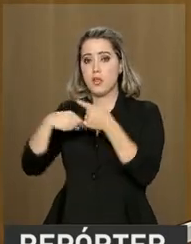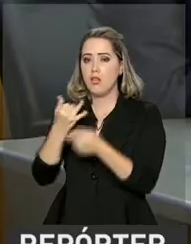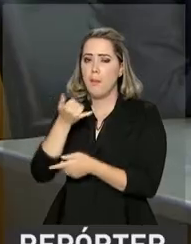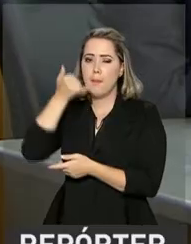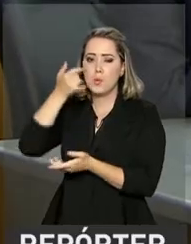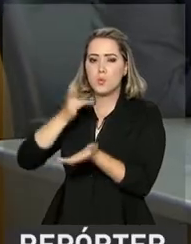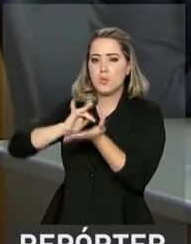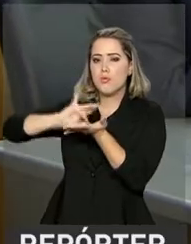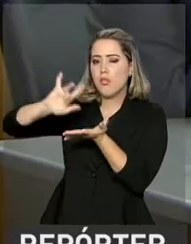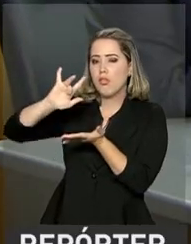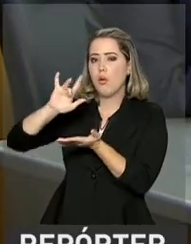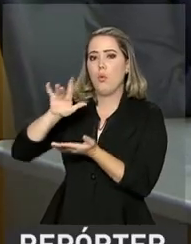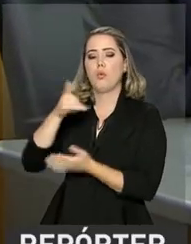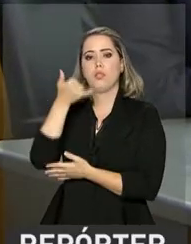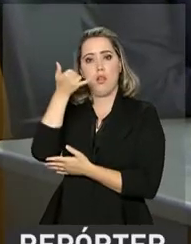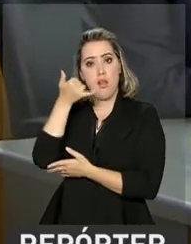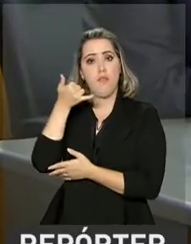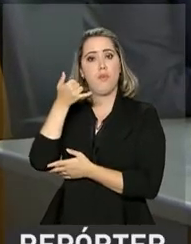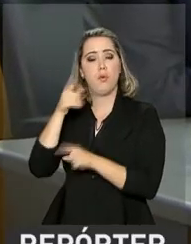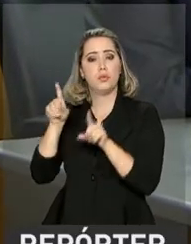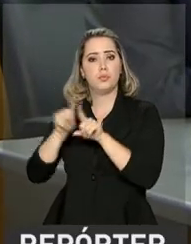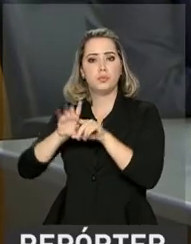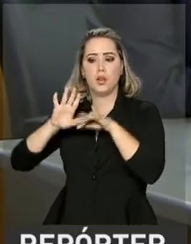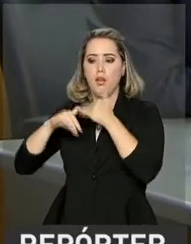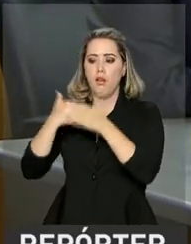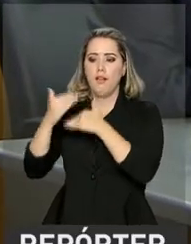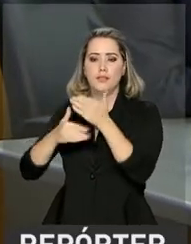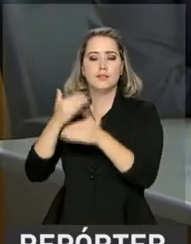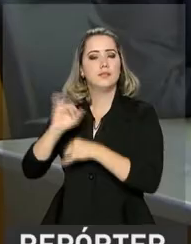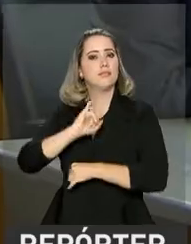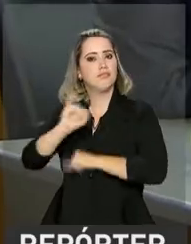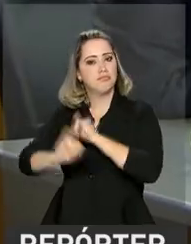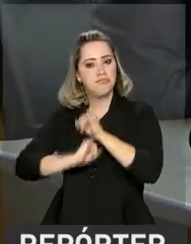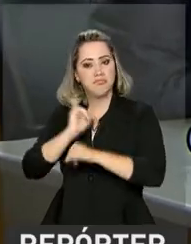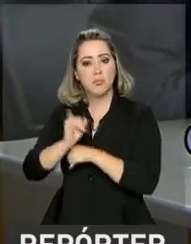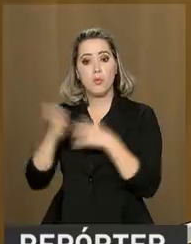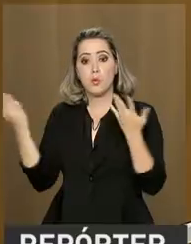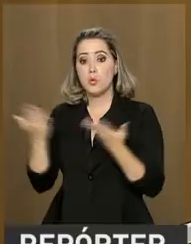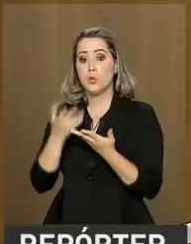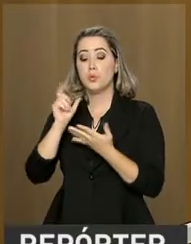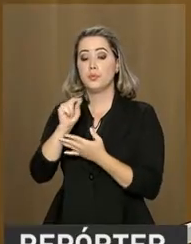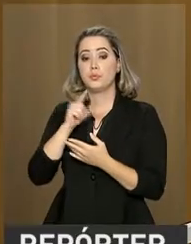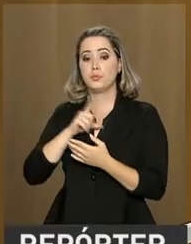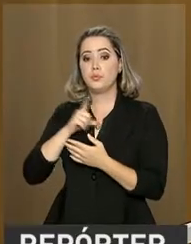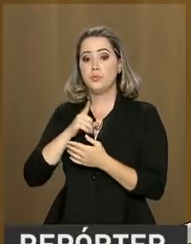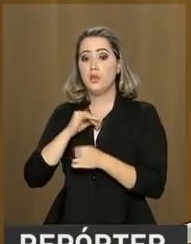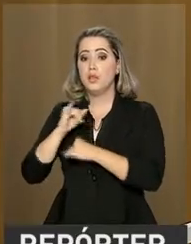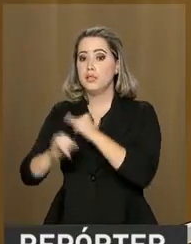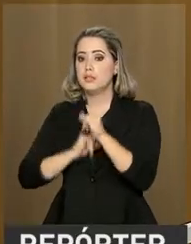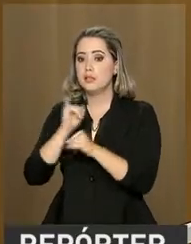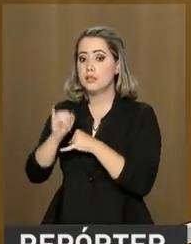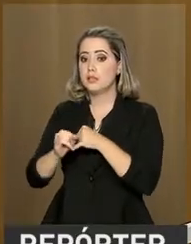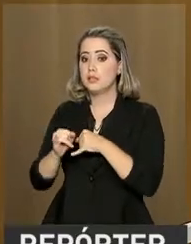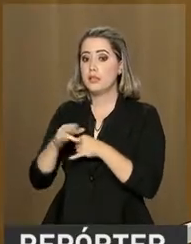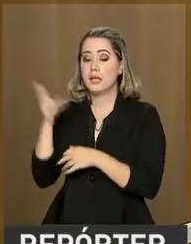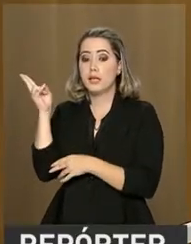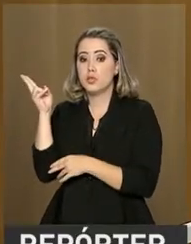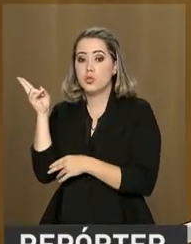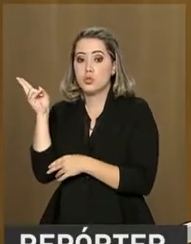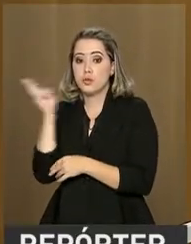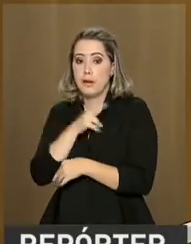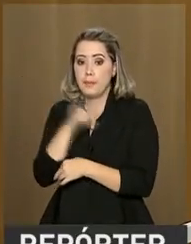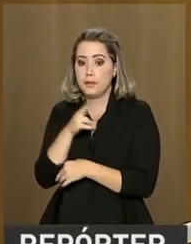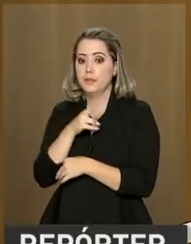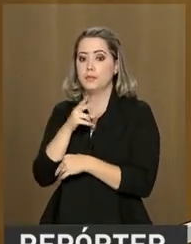celular diversos avanços da internet hoje a banda larga internet rápida